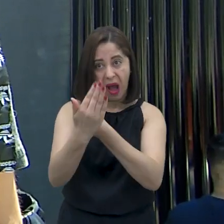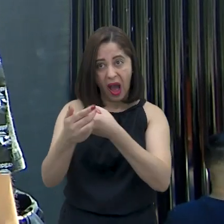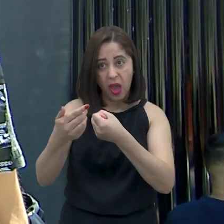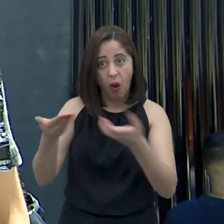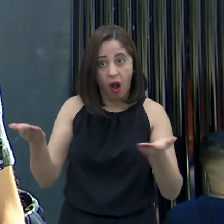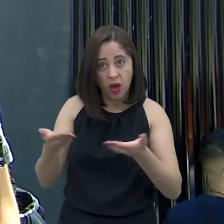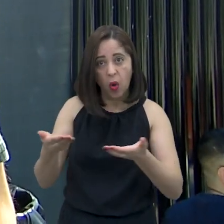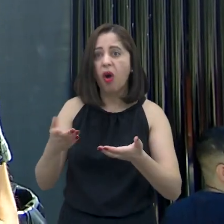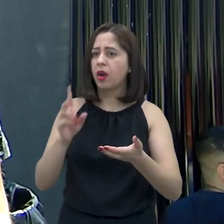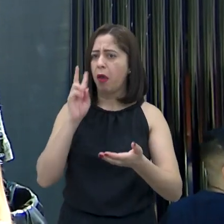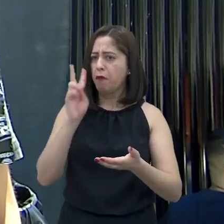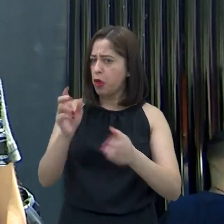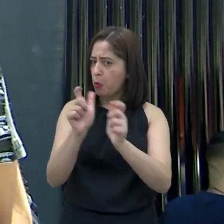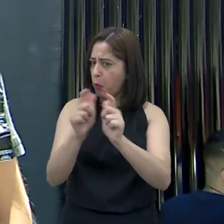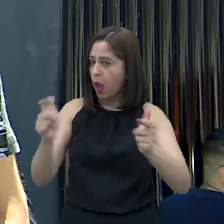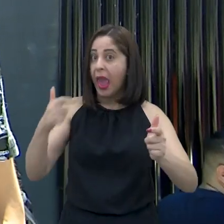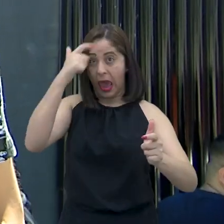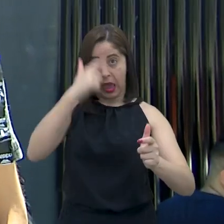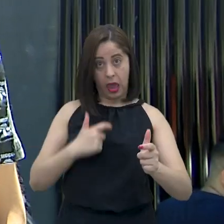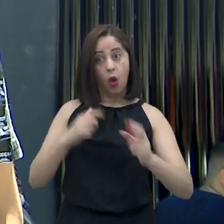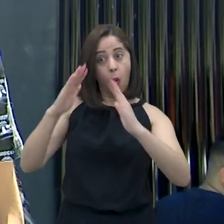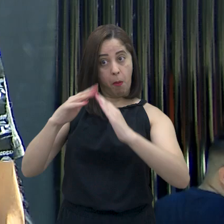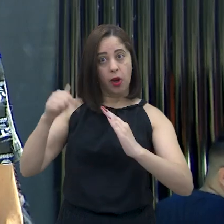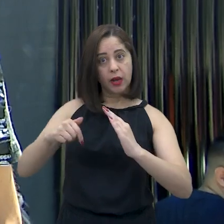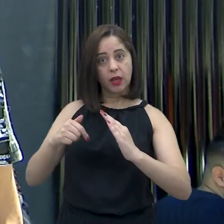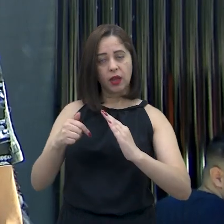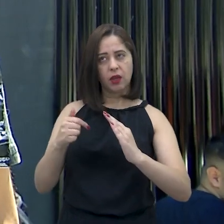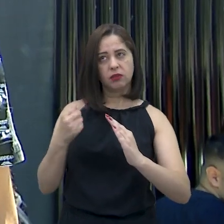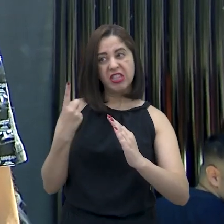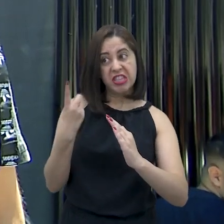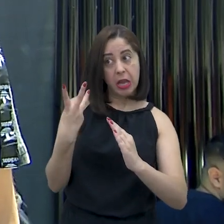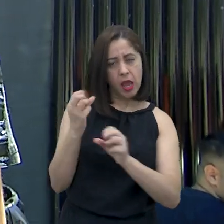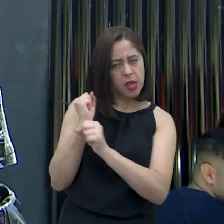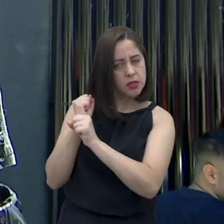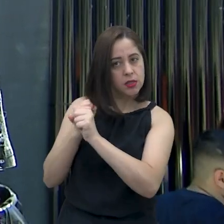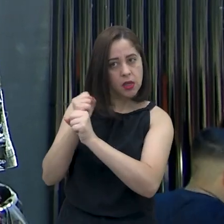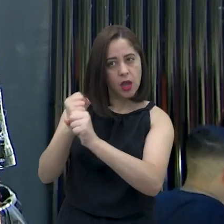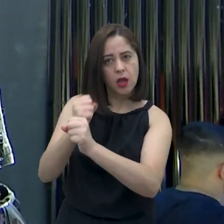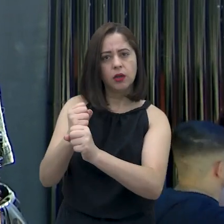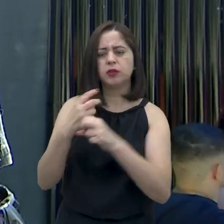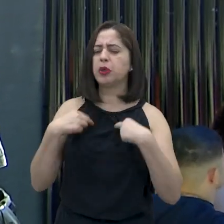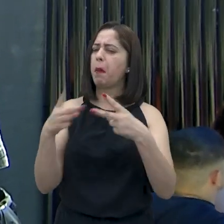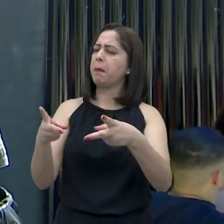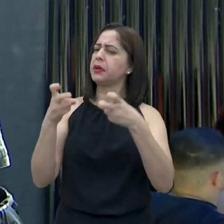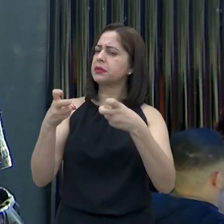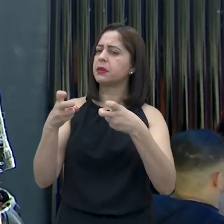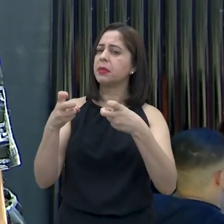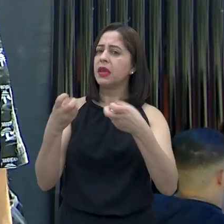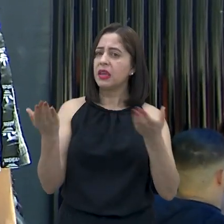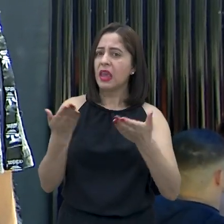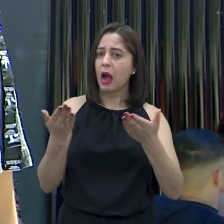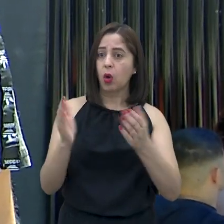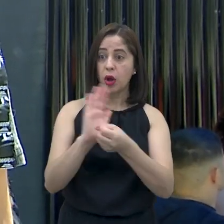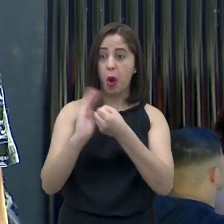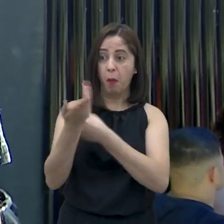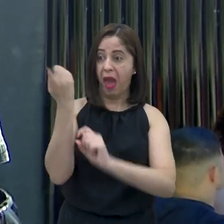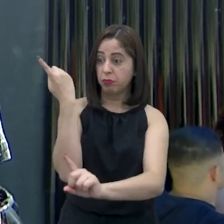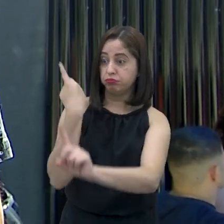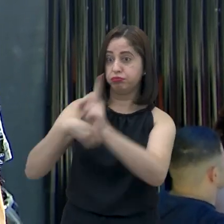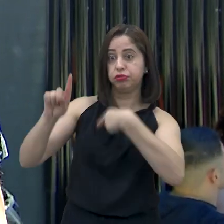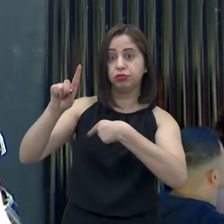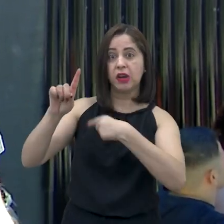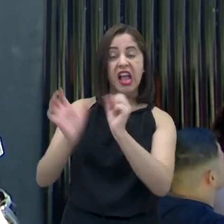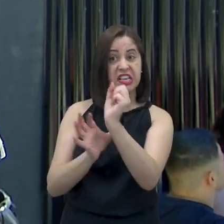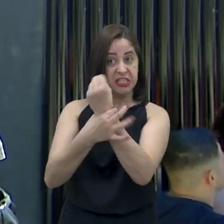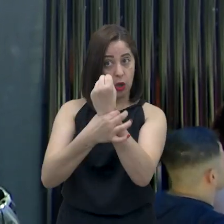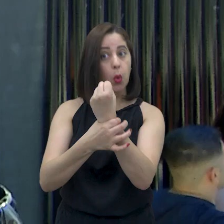nova no momento tá crescendo bastante eu moro aqui em torno de uns 12 a 13 anos e de uns cinco aninhos para cá vem vem evoluindo bastante o